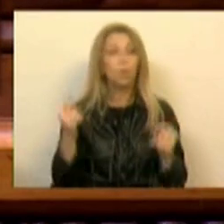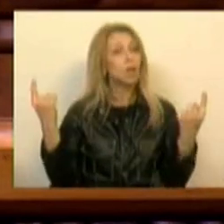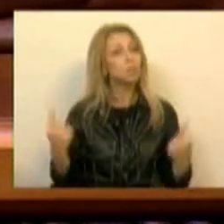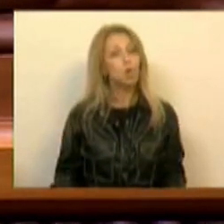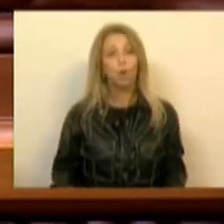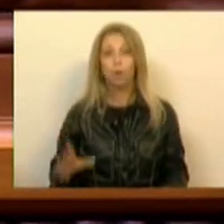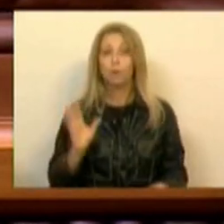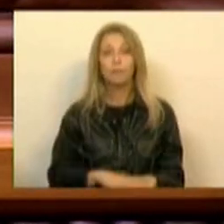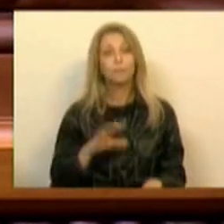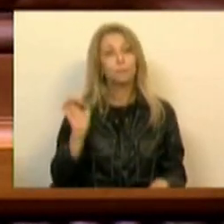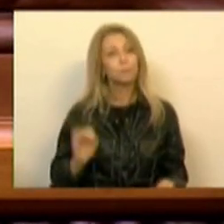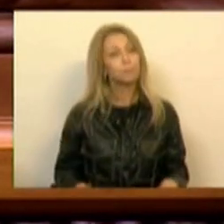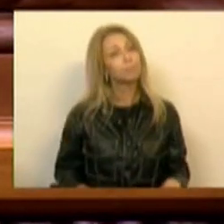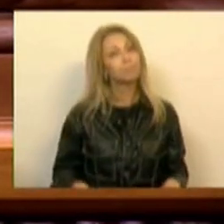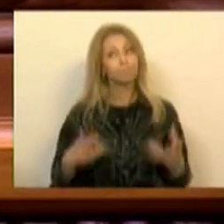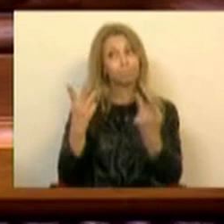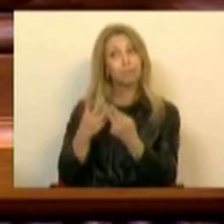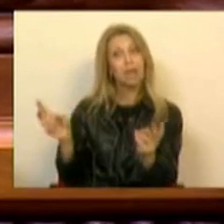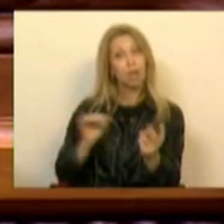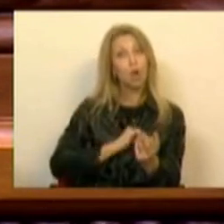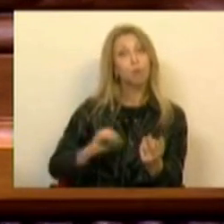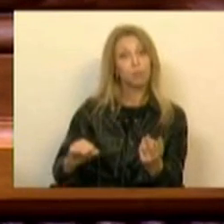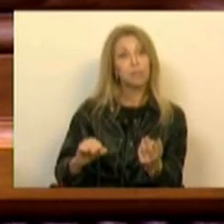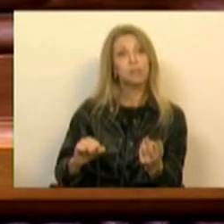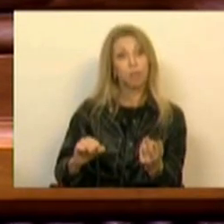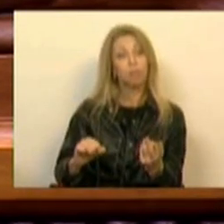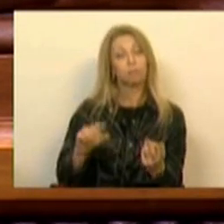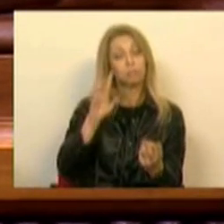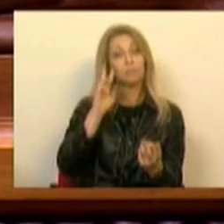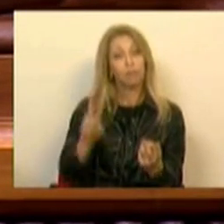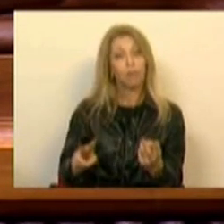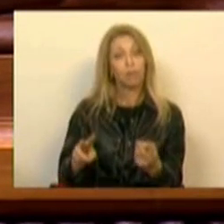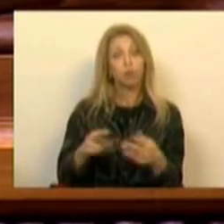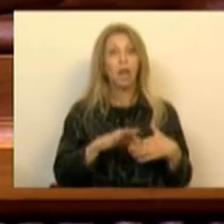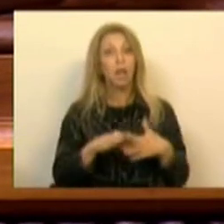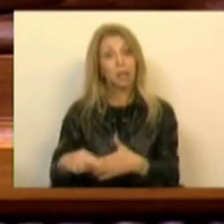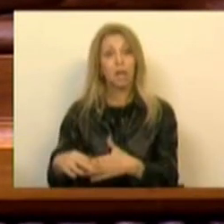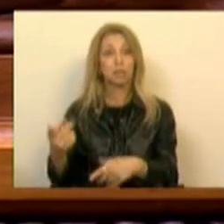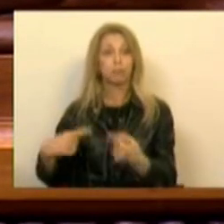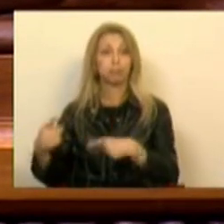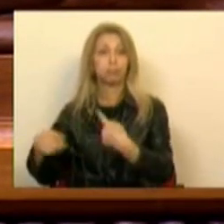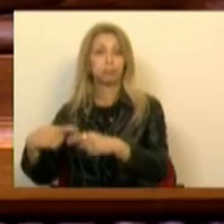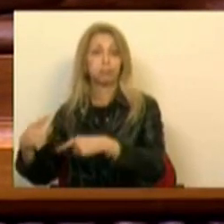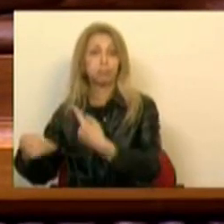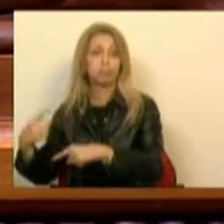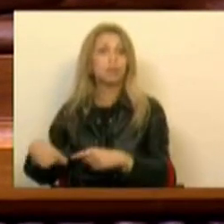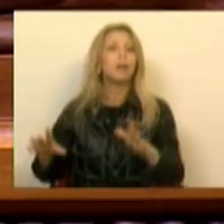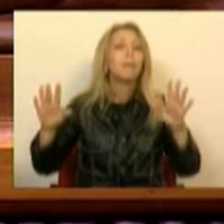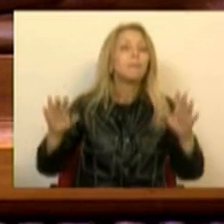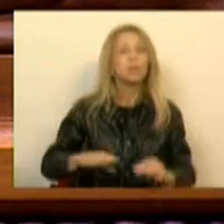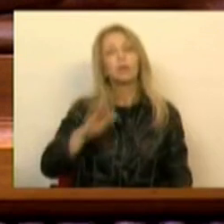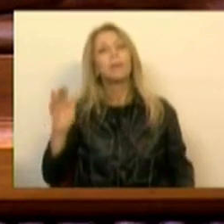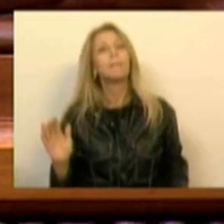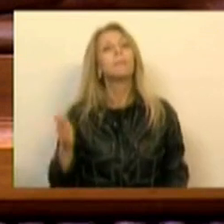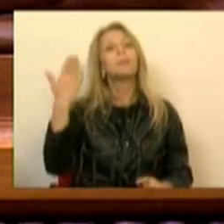Não apenas porque é nas bancadas da oposição que vemos mais mudanças de liderança e de protagonistas, mas principalmente porque